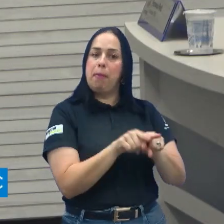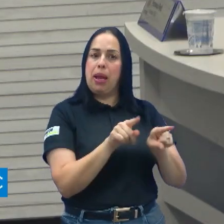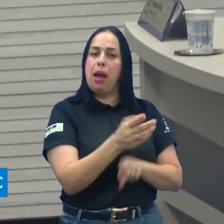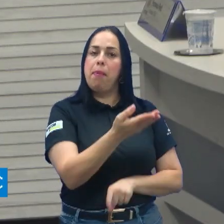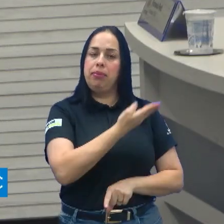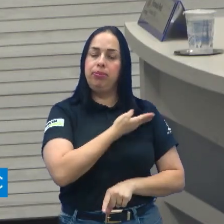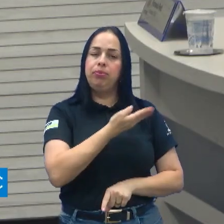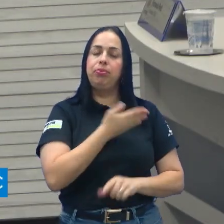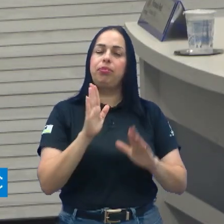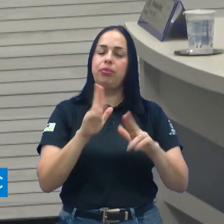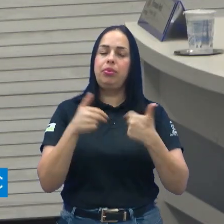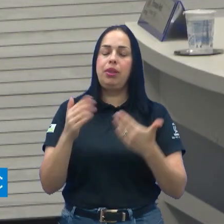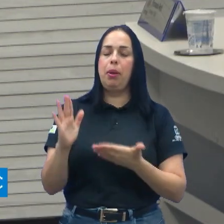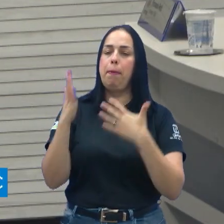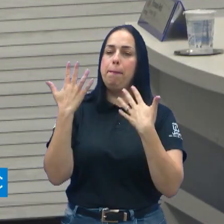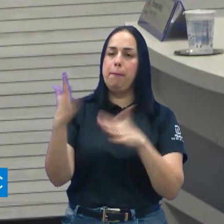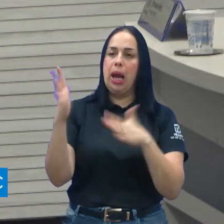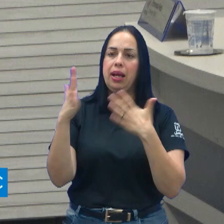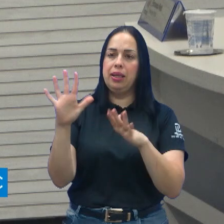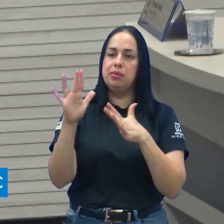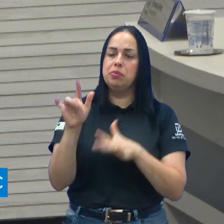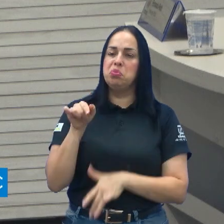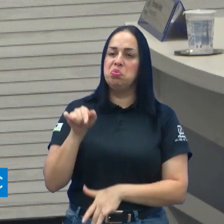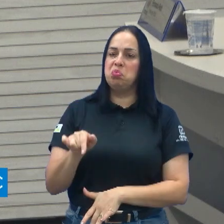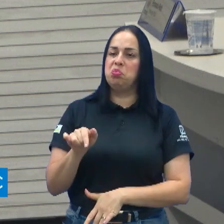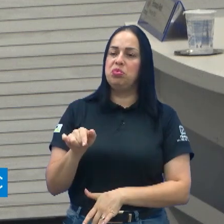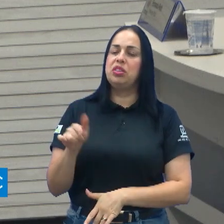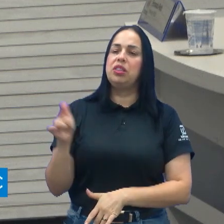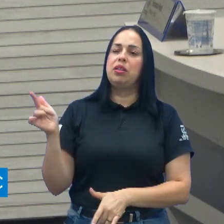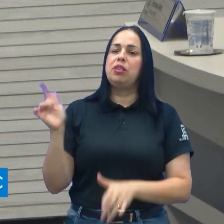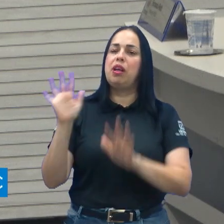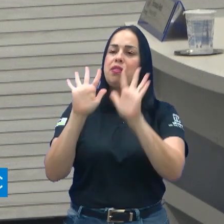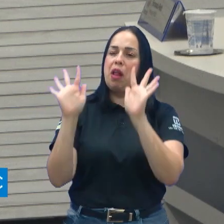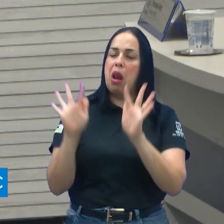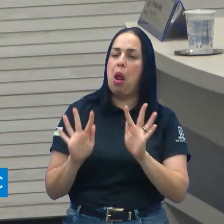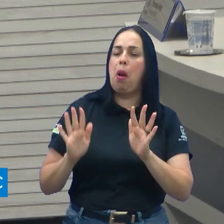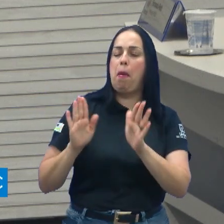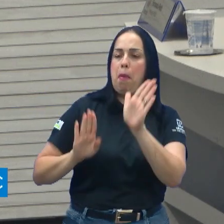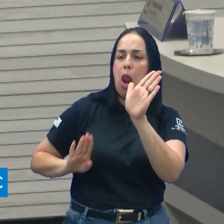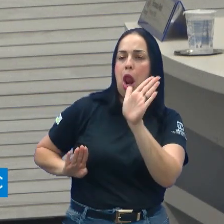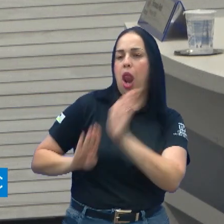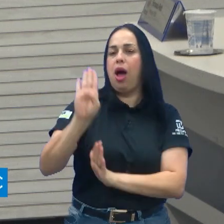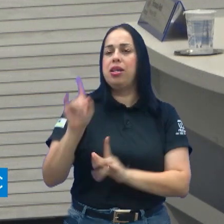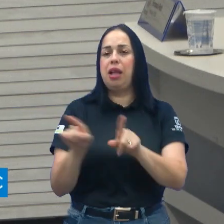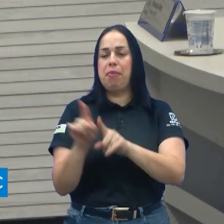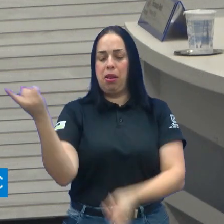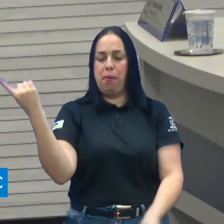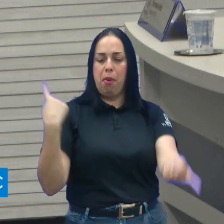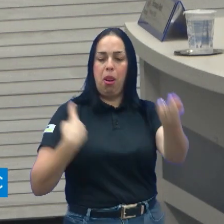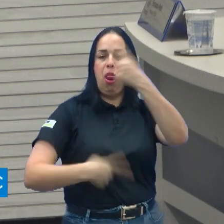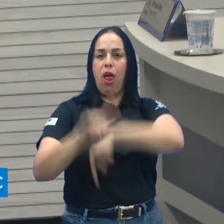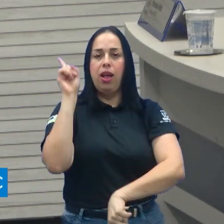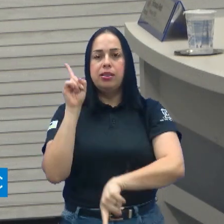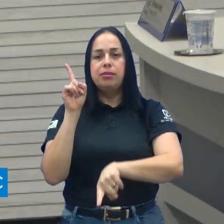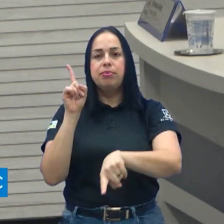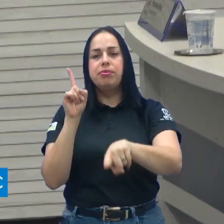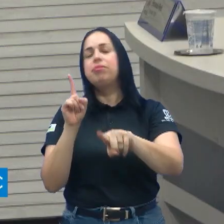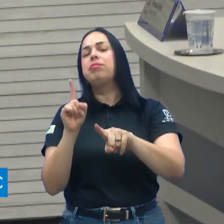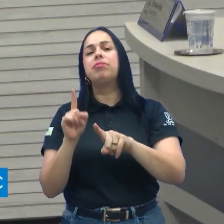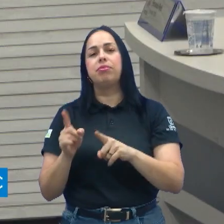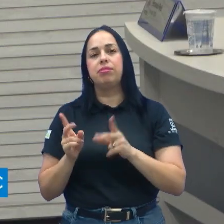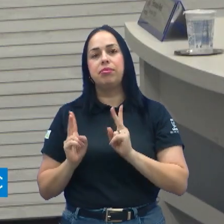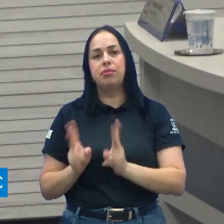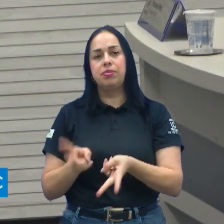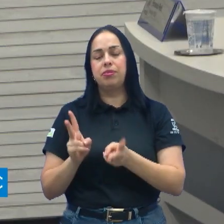Então, parabéns a você, e que você seja muito feliz, que você tenha sucesso nessa sua trajetória, seguindo aí